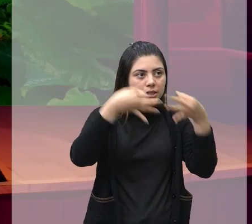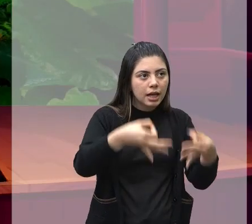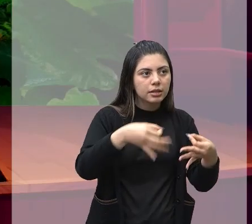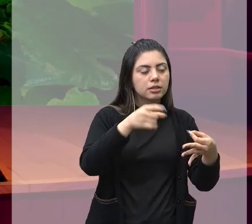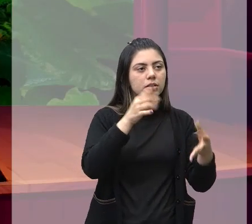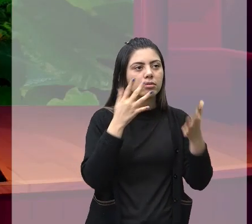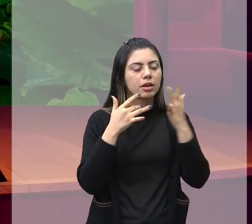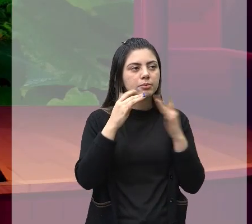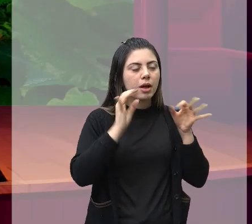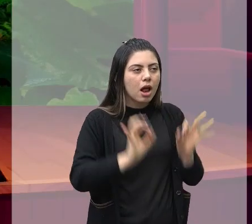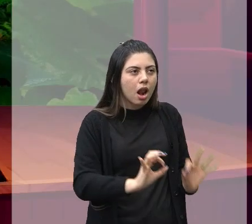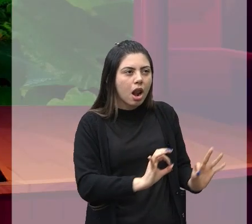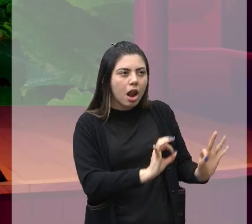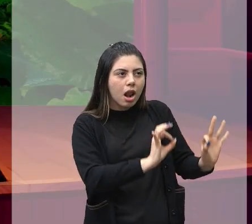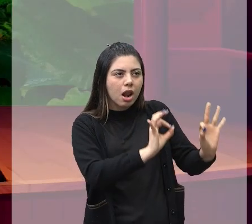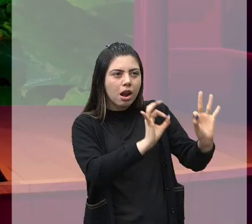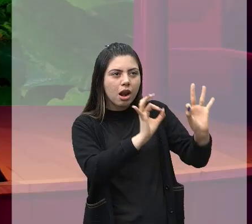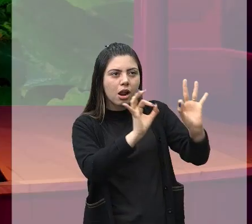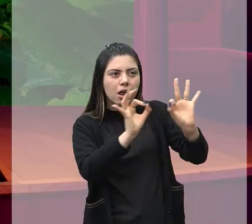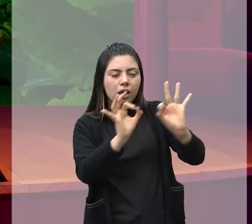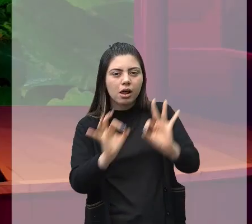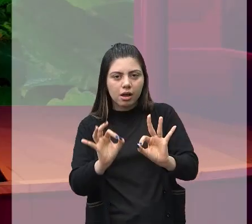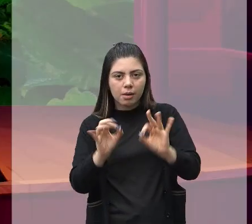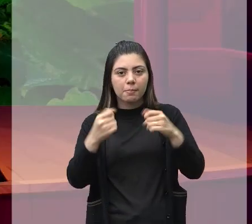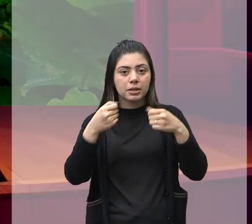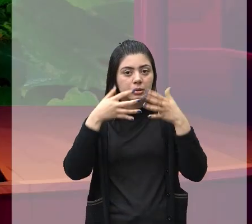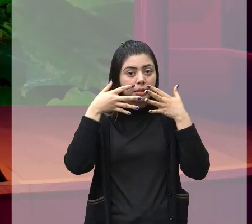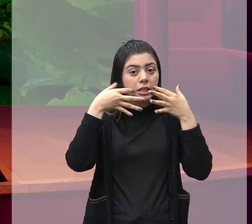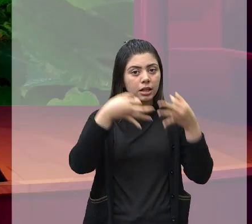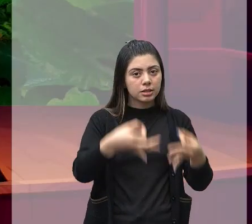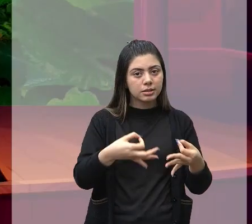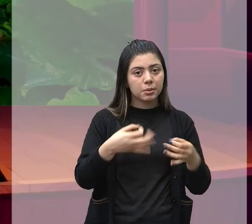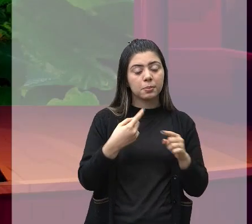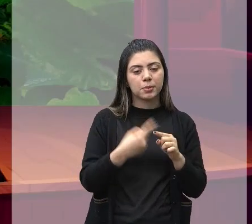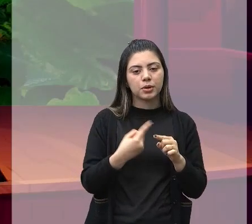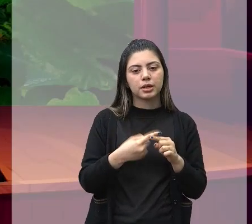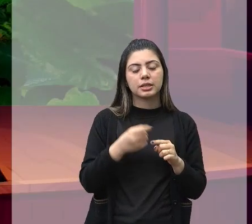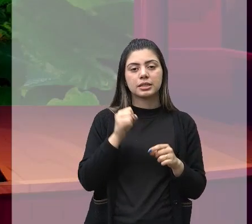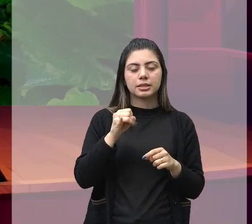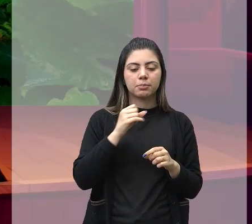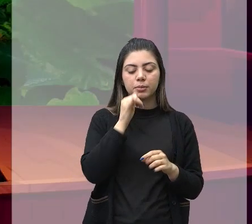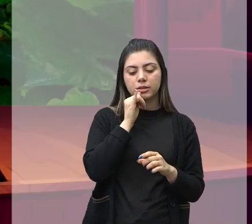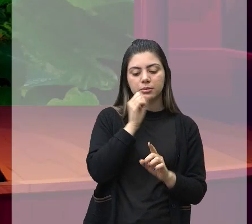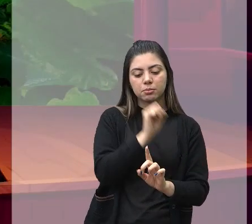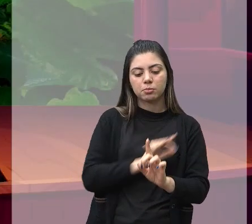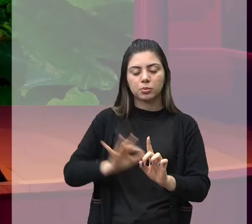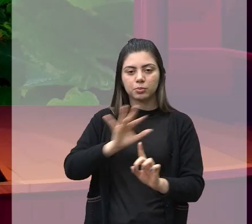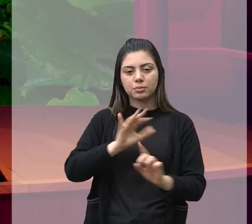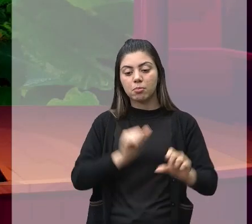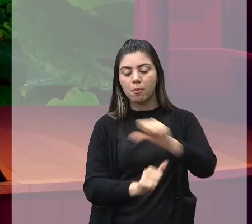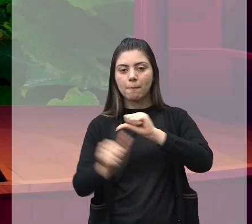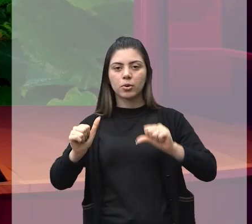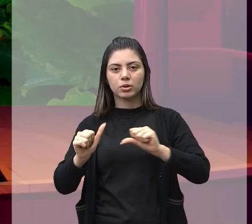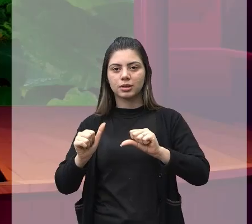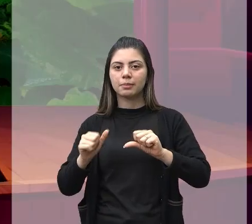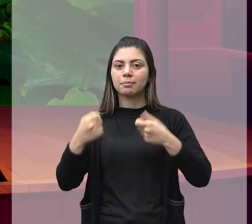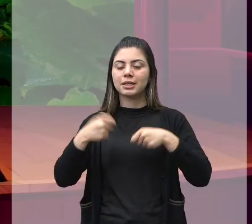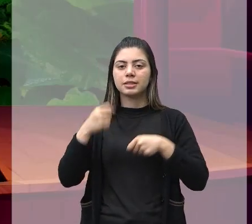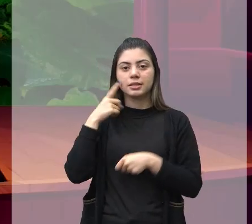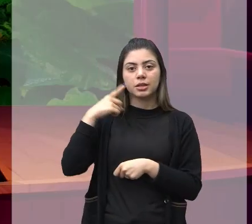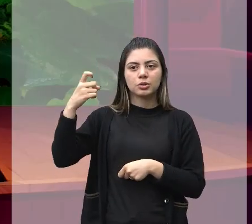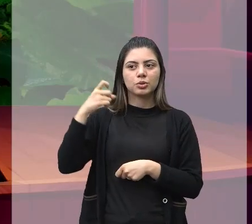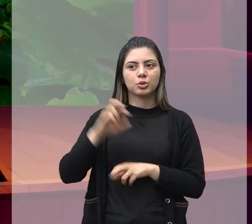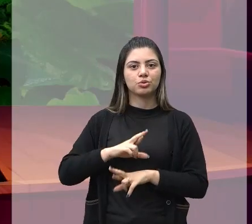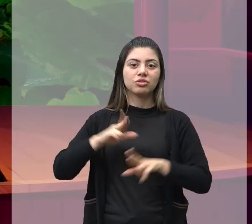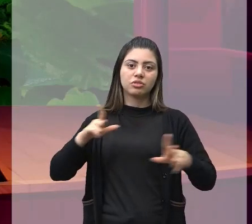o desenvolvimento de toda a peça teatral. Porque cada mudança de cena, cada mudança de emoção, ele precisa